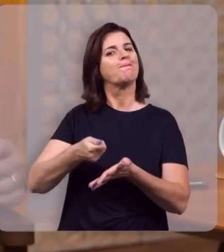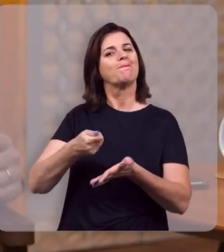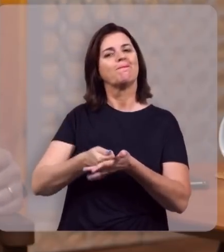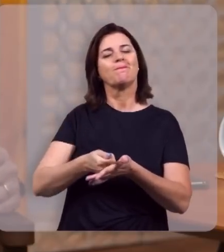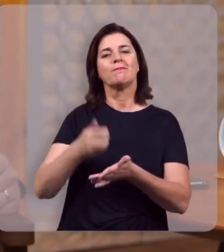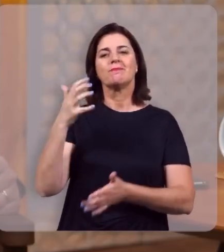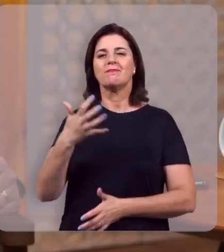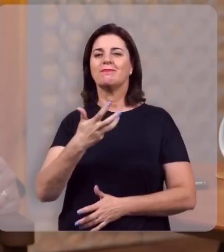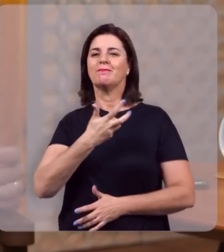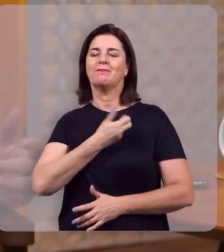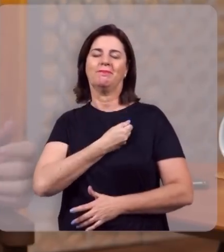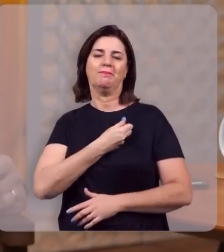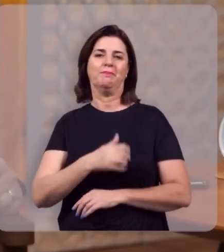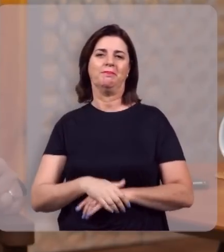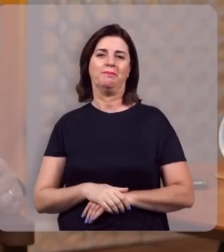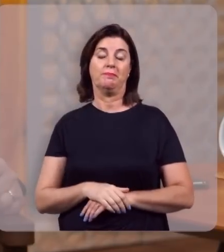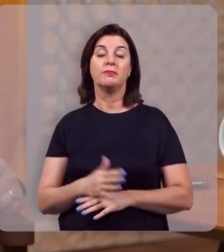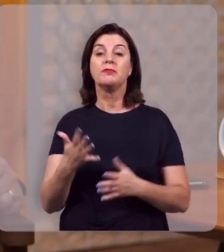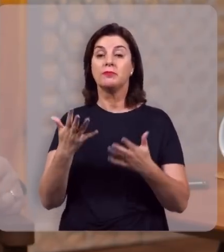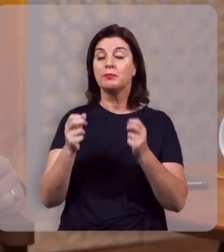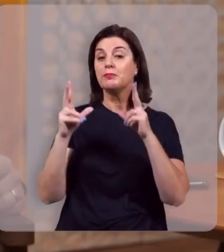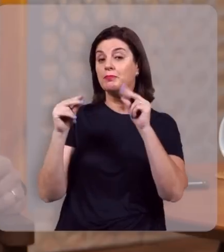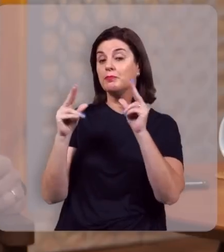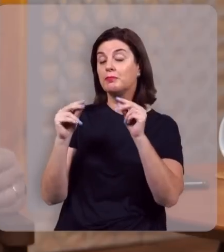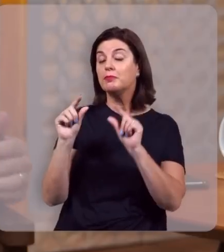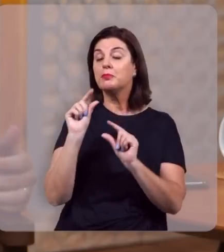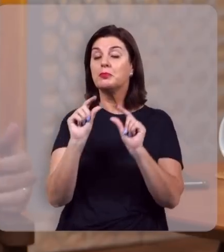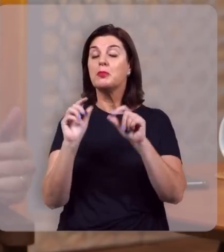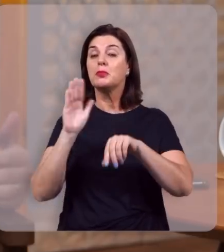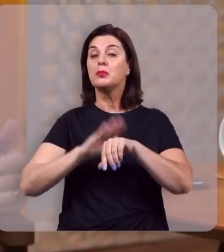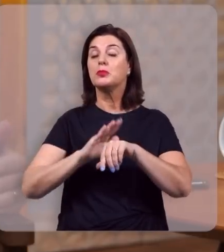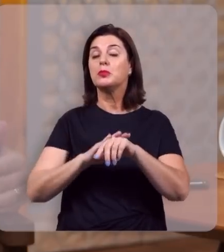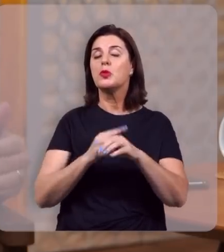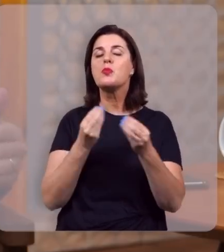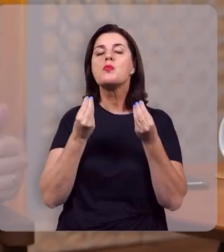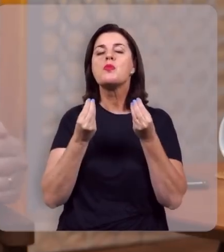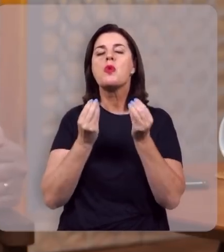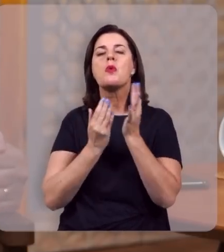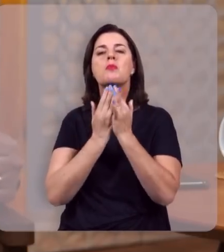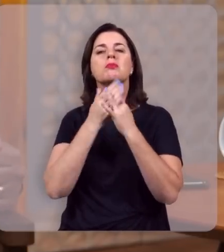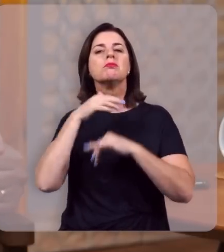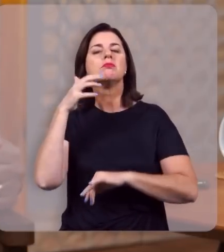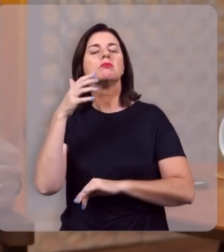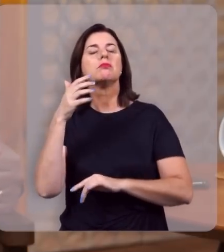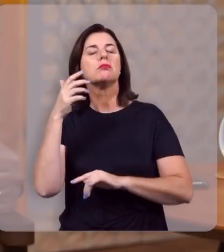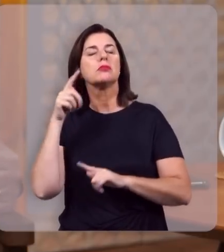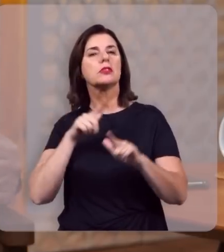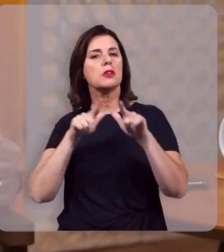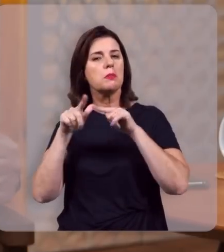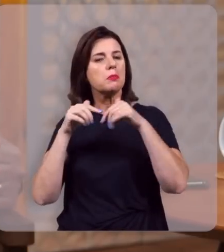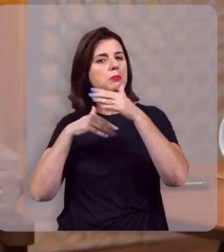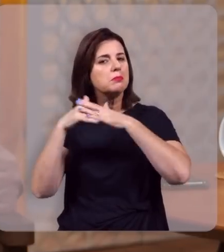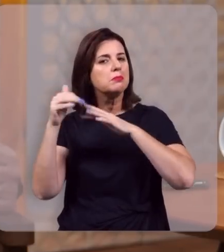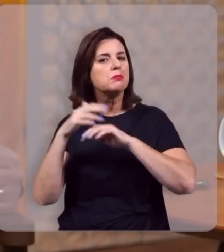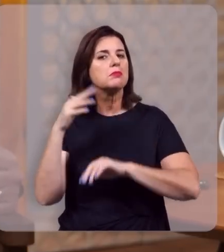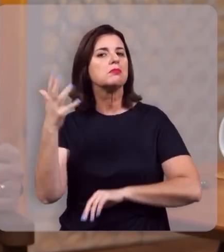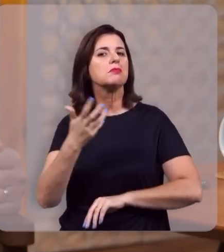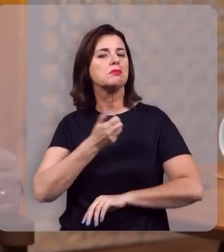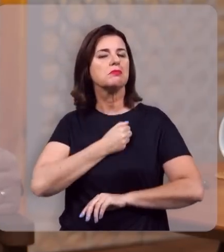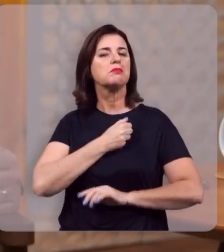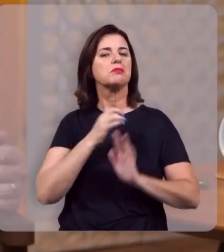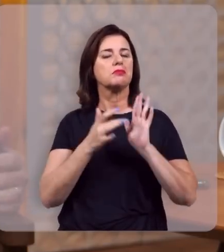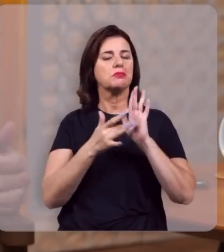garantia da salvação. Vamos conversar um pouquinho sobre como, por meio da ação redentora de Cristo,